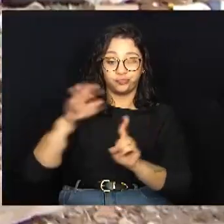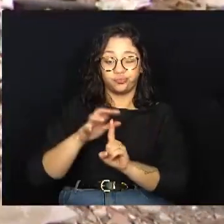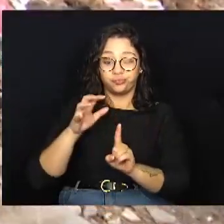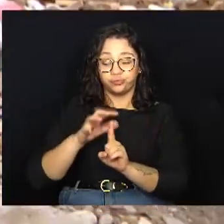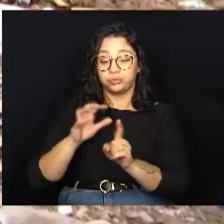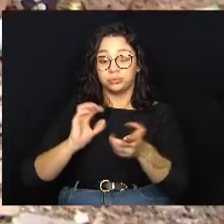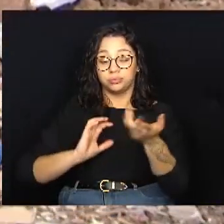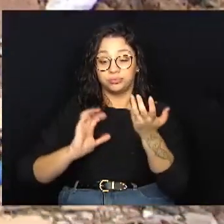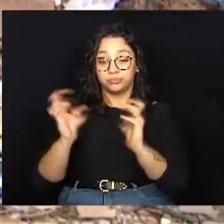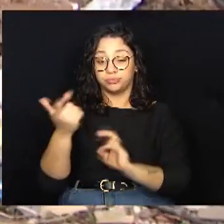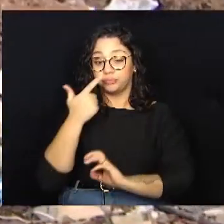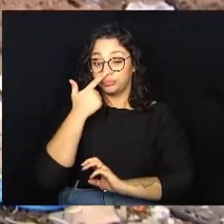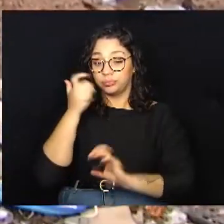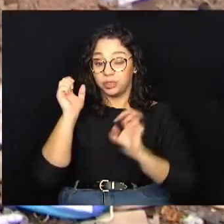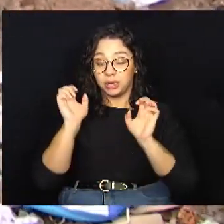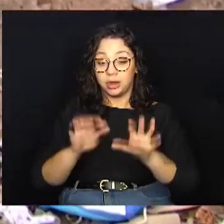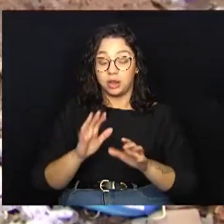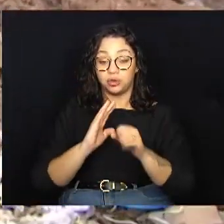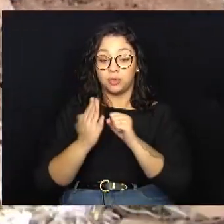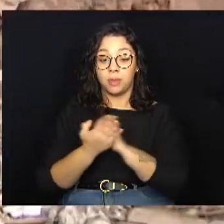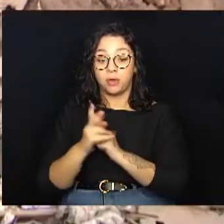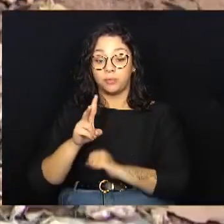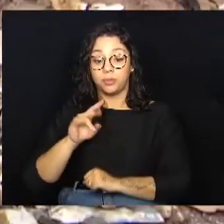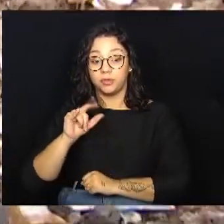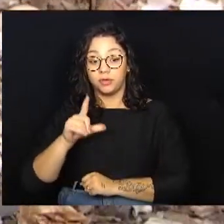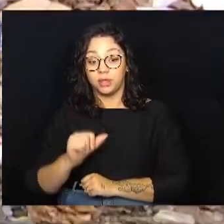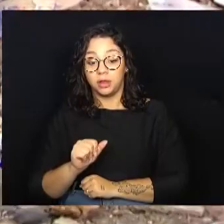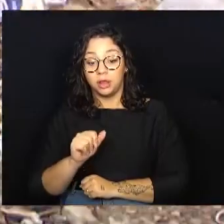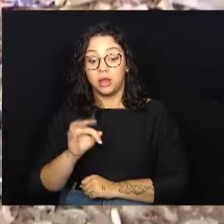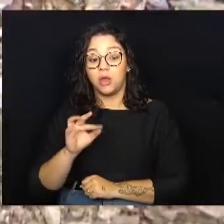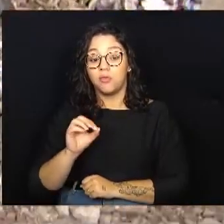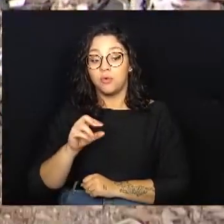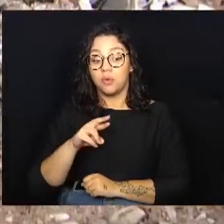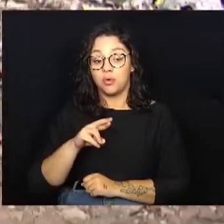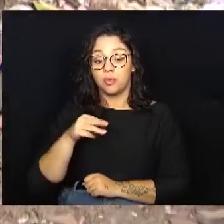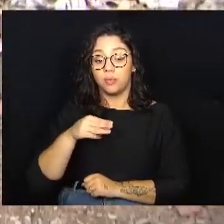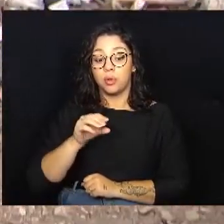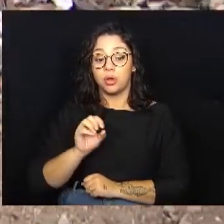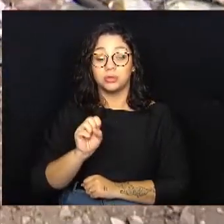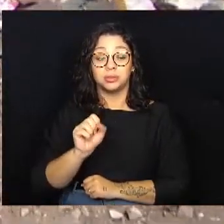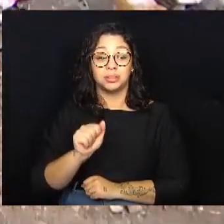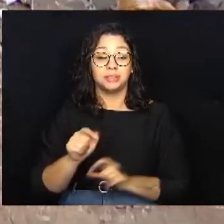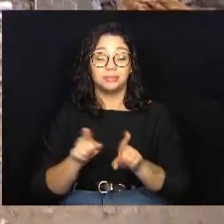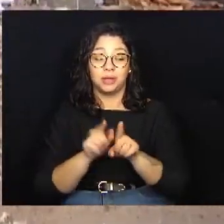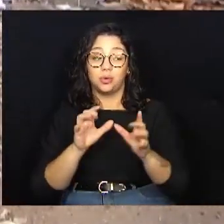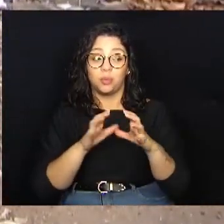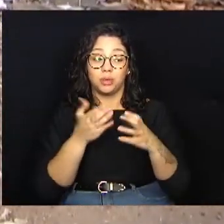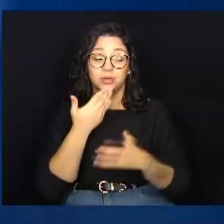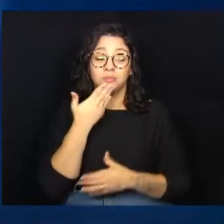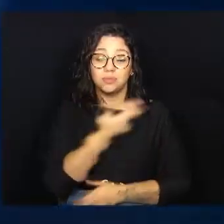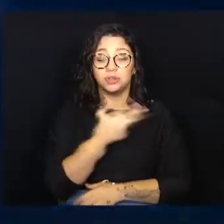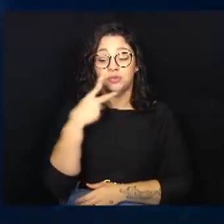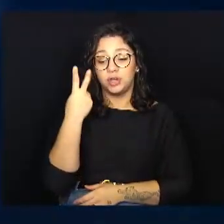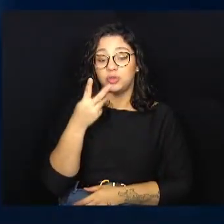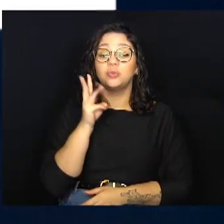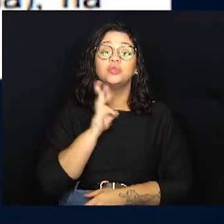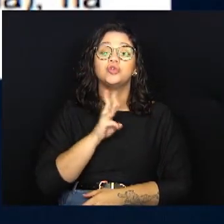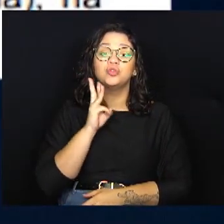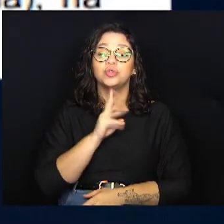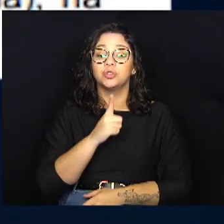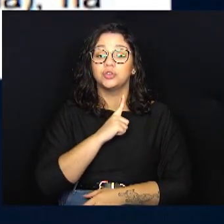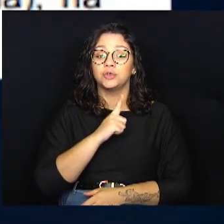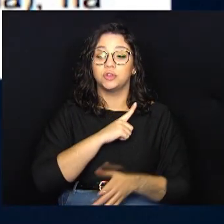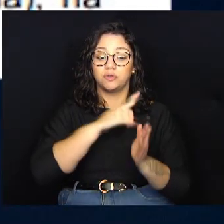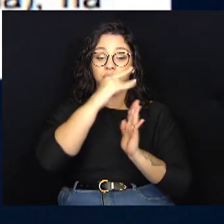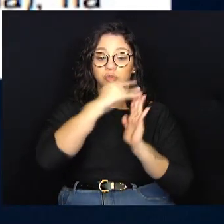incorreto, que acontece na Vila Formosa, e também atendendo a um pedido da comunidade, o vereador Cecílio Santos protocolou um